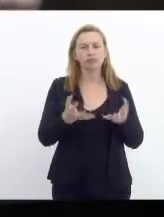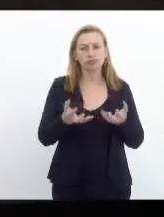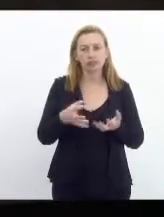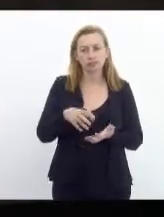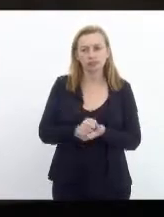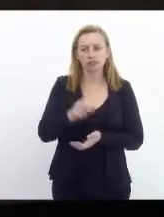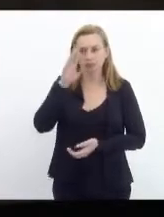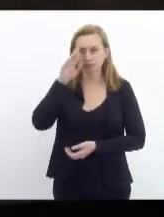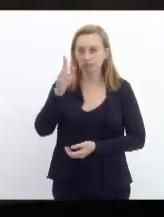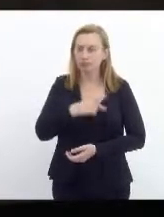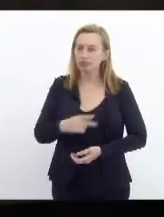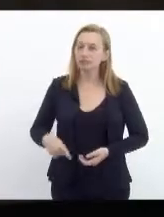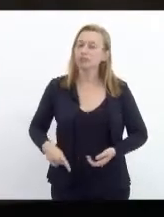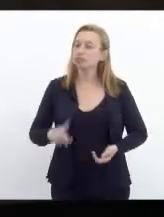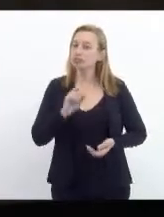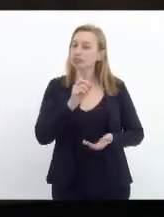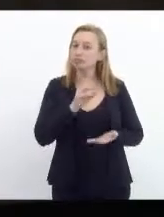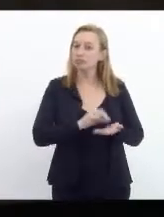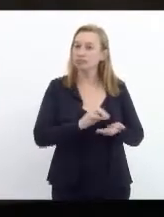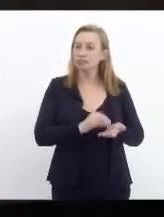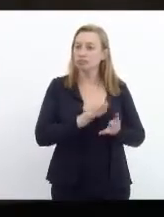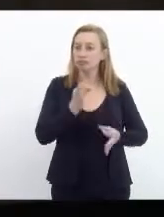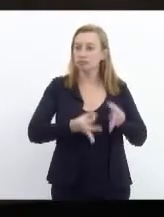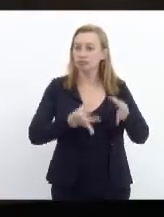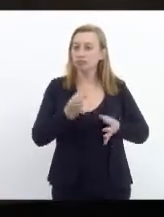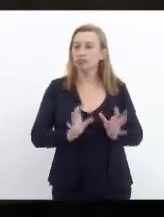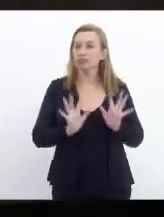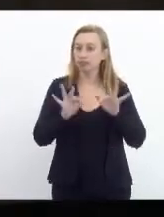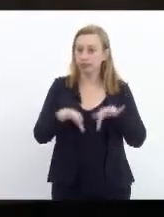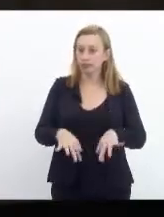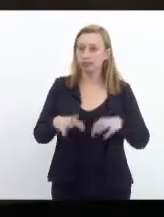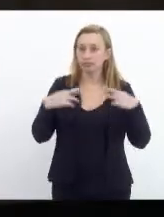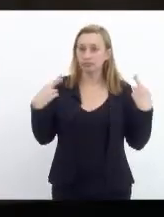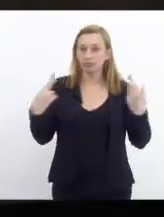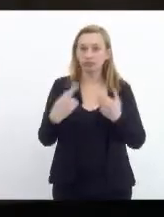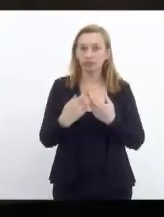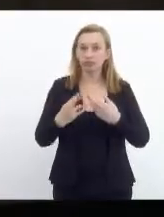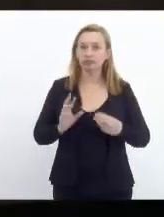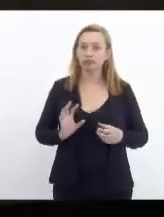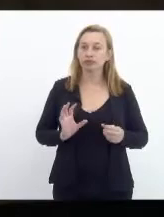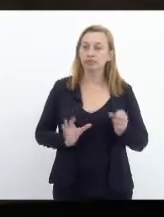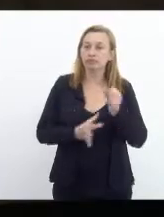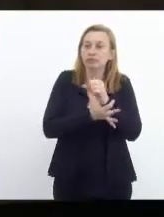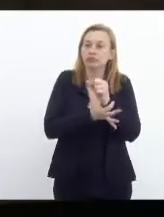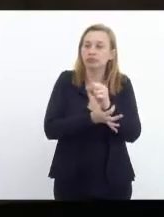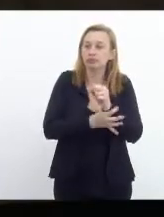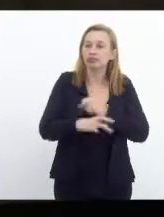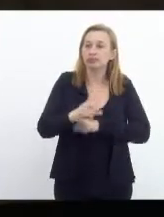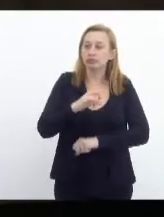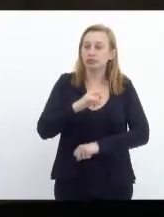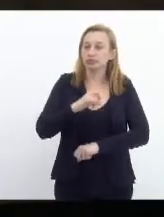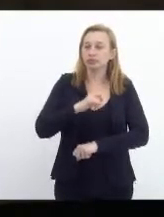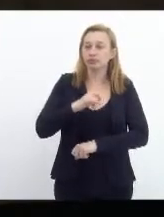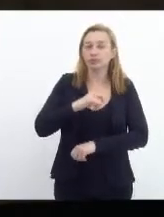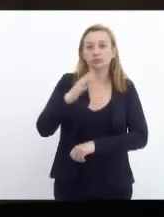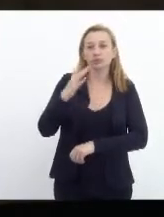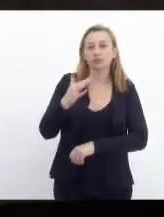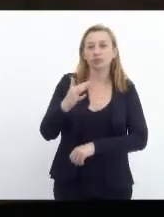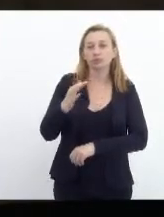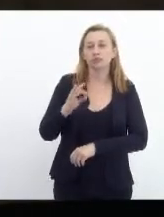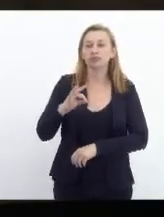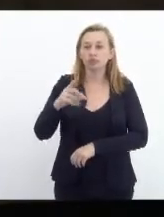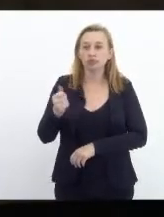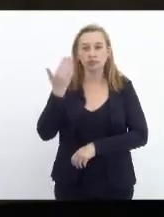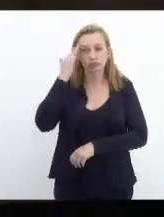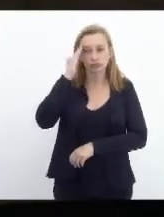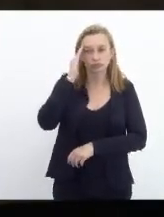para que não haja injustiça, porque eu encerrei a reunião para proteger aquilo que eu entendo ser a maneira correta